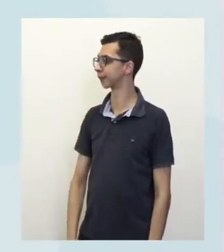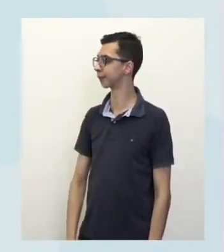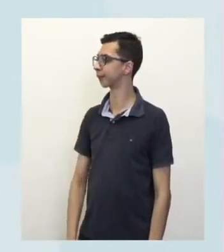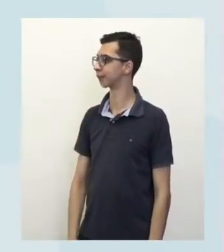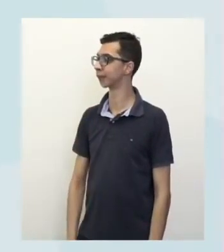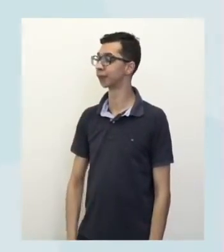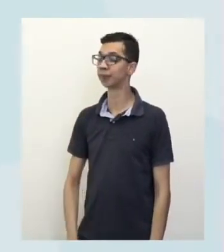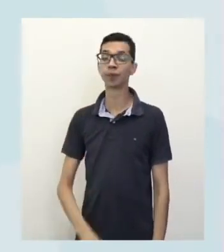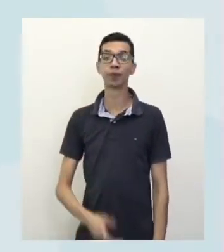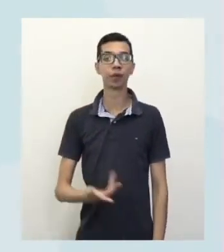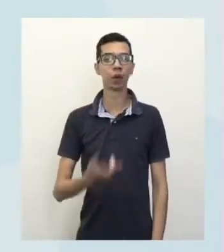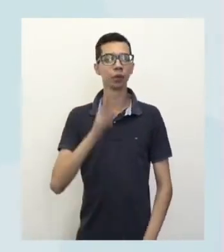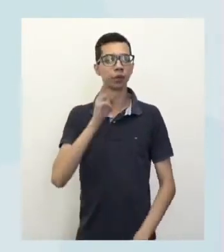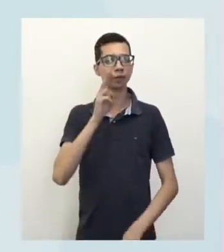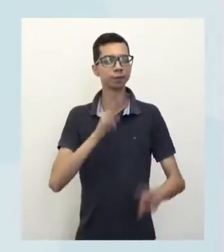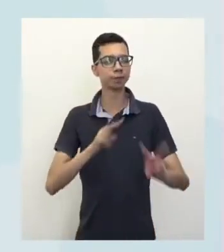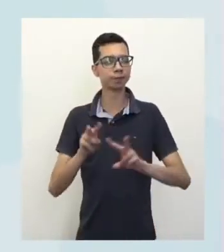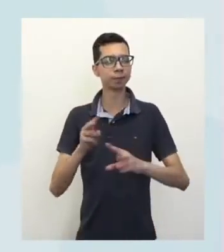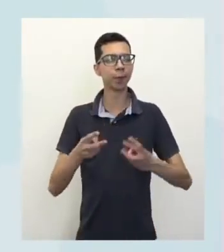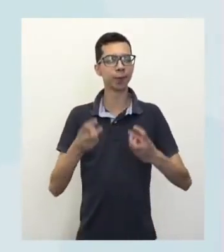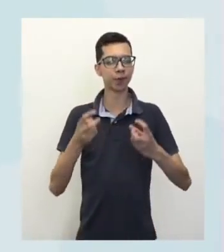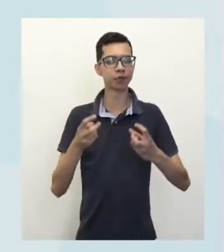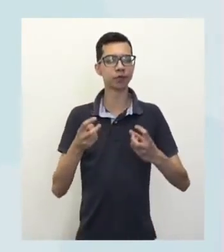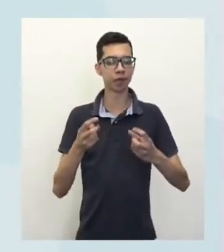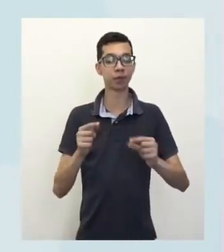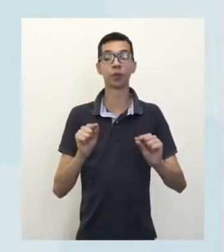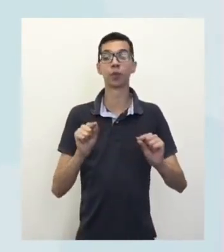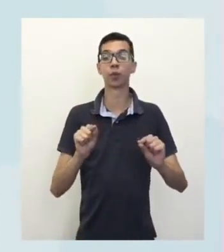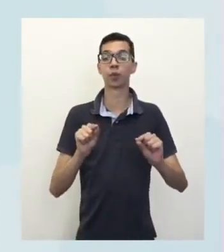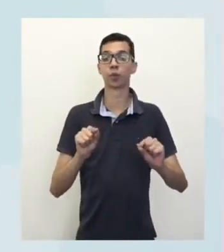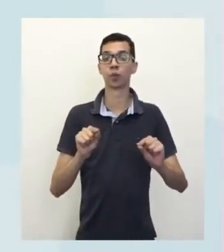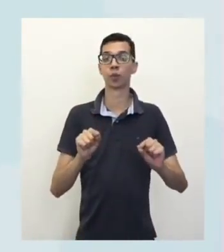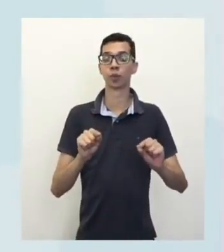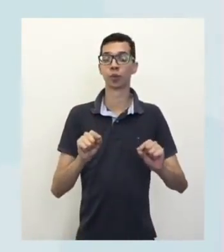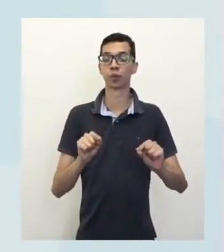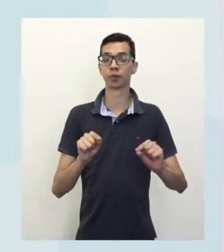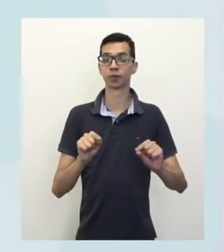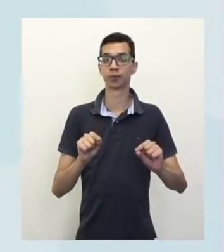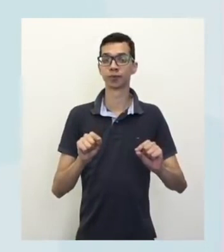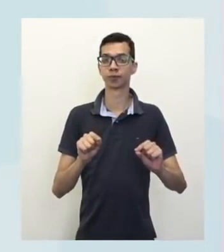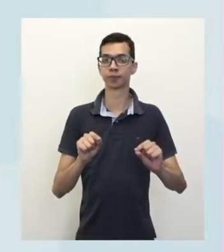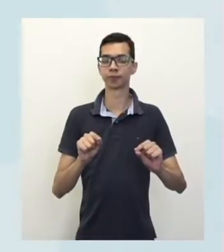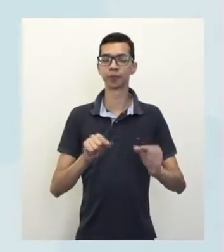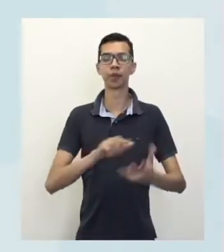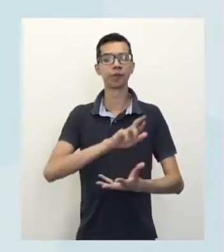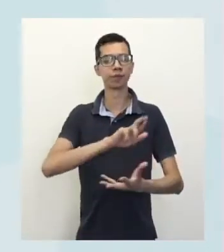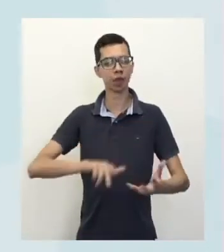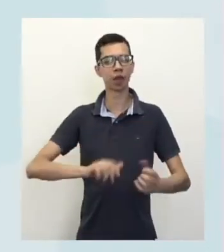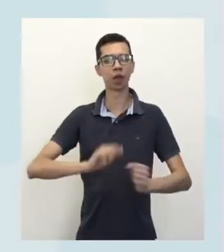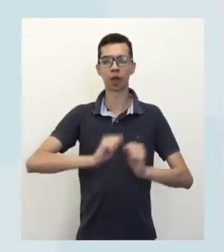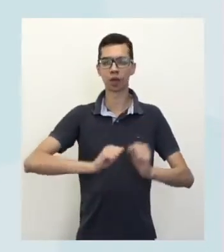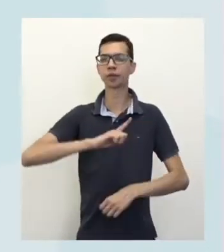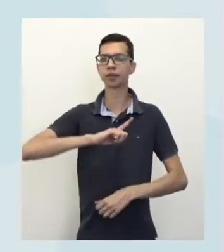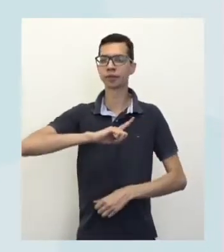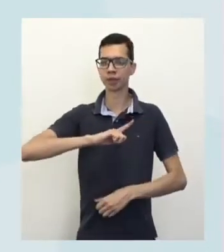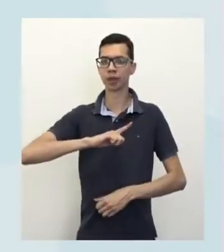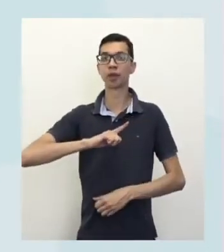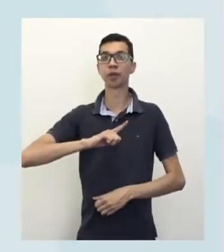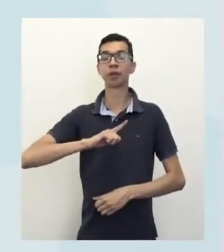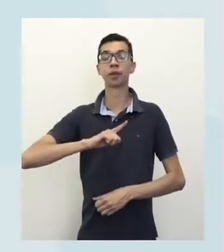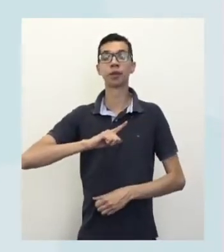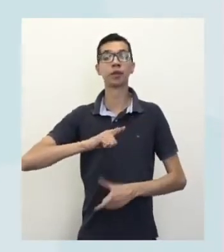aí um número expressivo de distribuição aí de indústrias, né, no